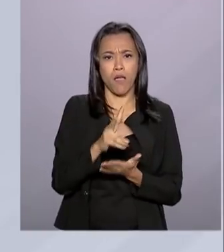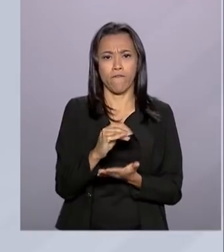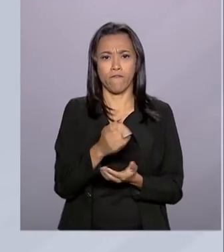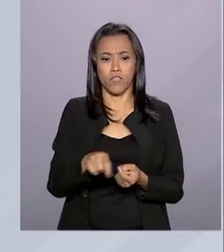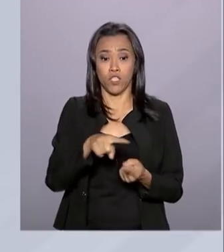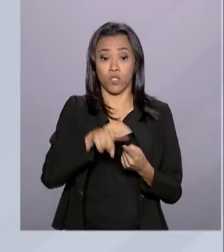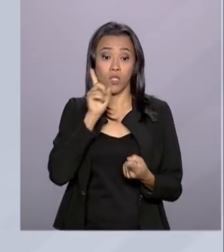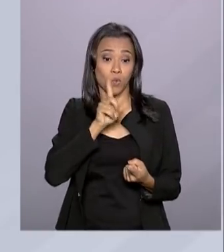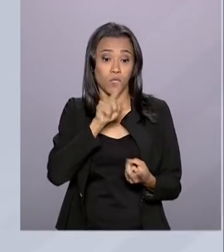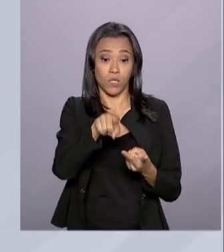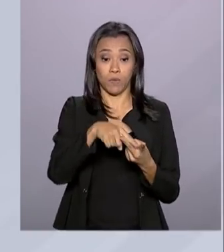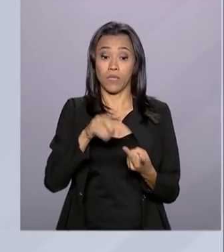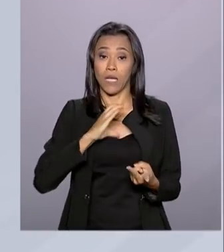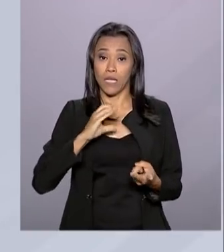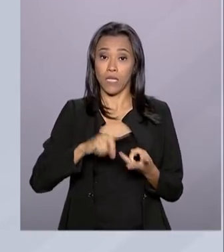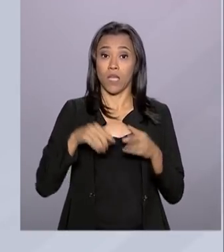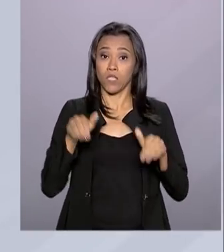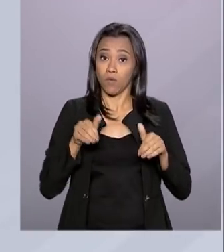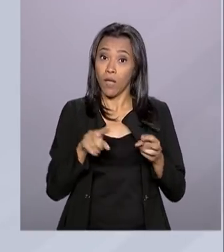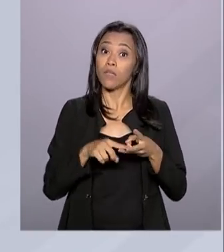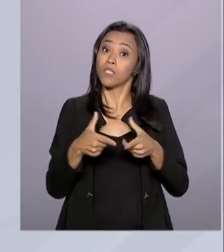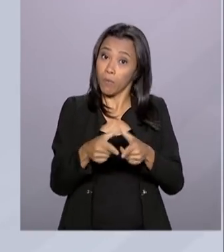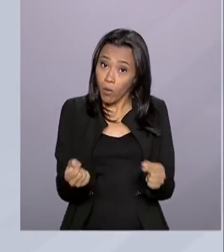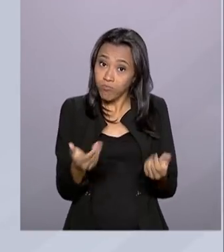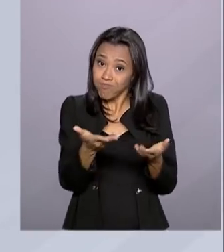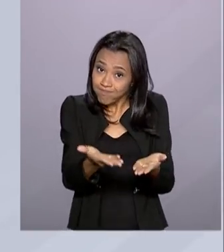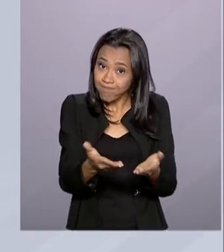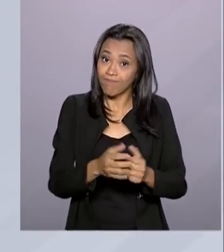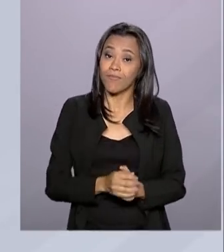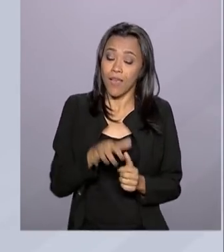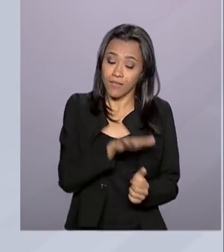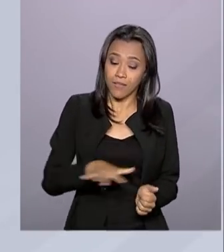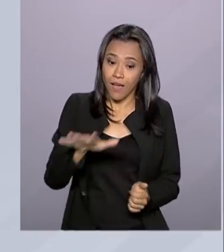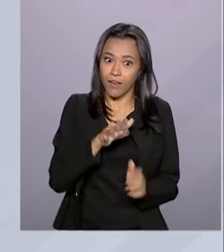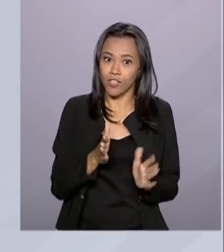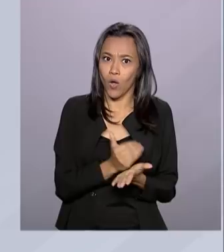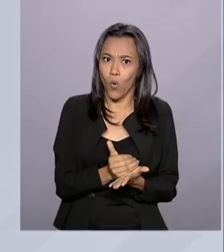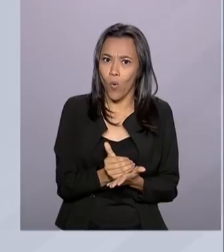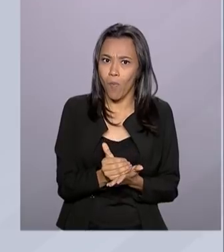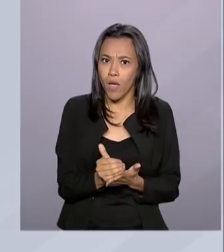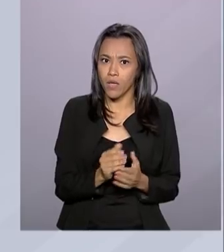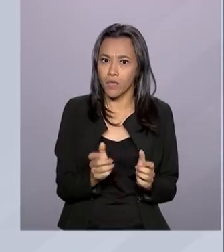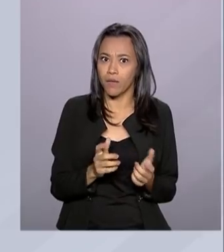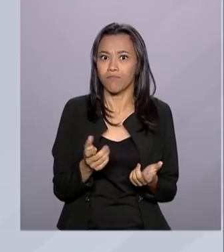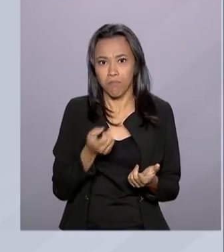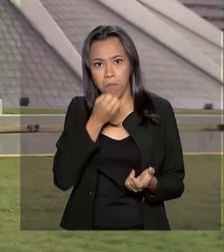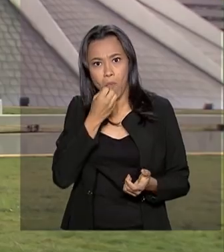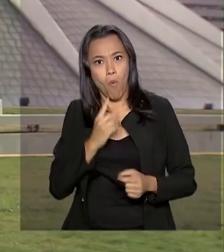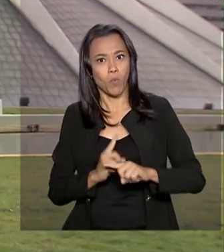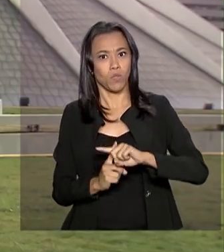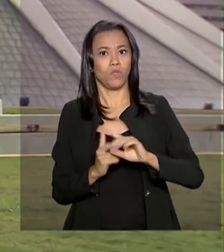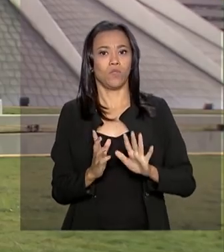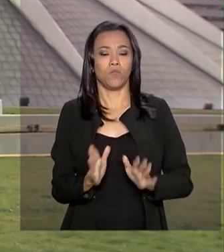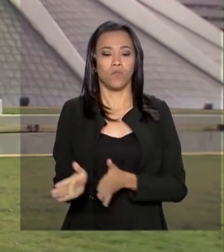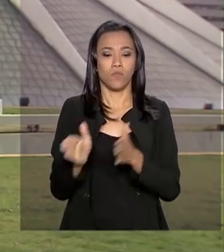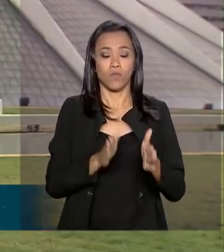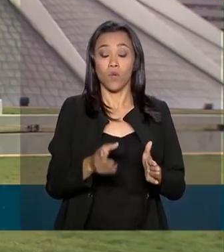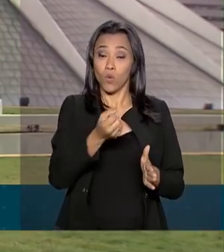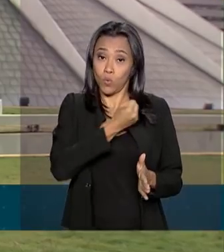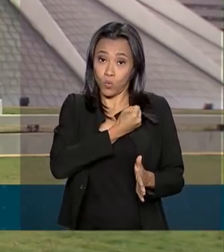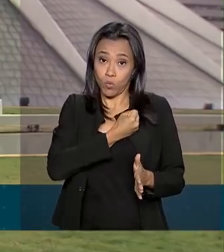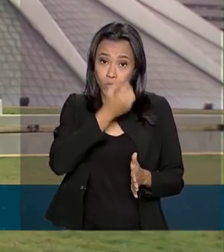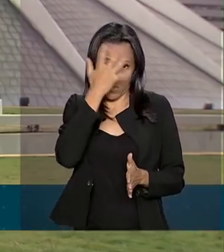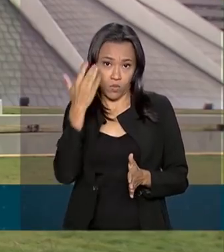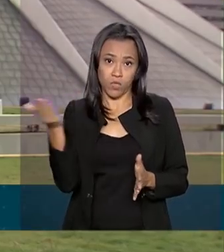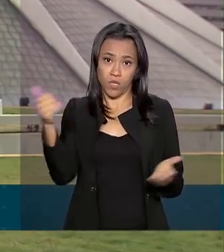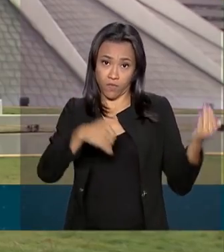Unidos, Canadá, Austrália e Japão, o setor já começa a dar sinais positivos. O número de estrangeiros que